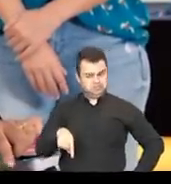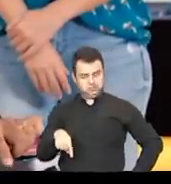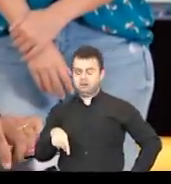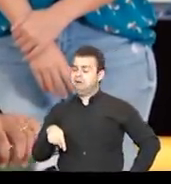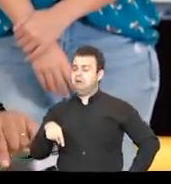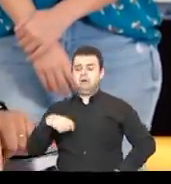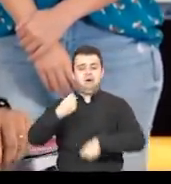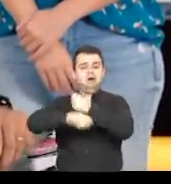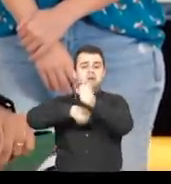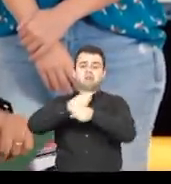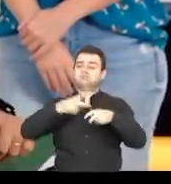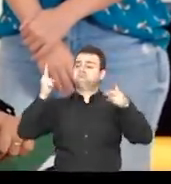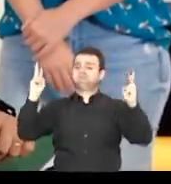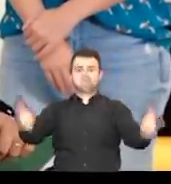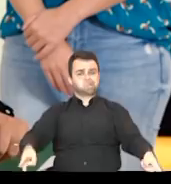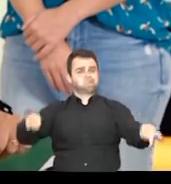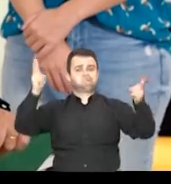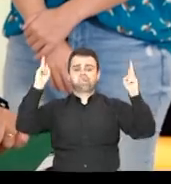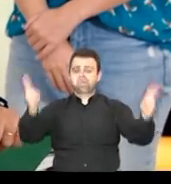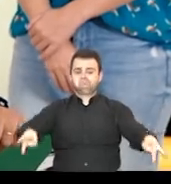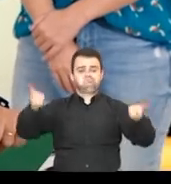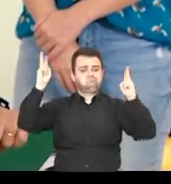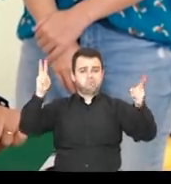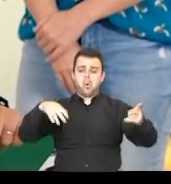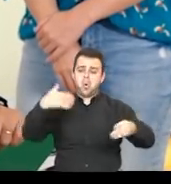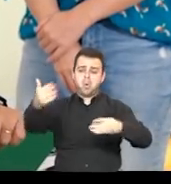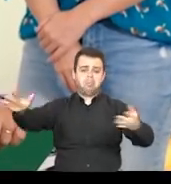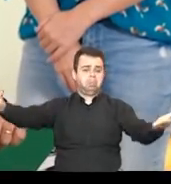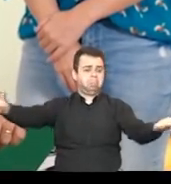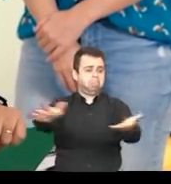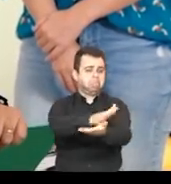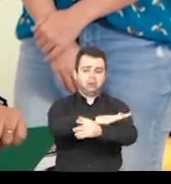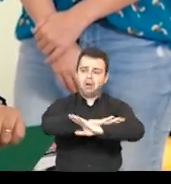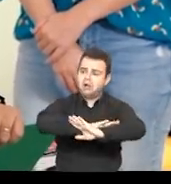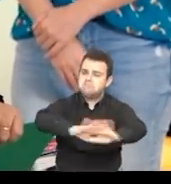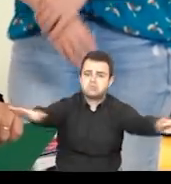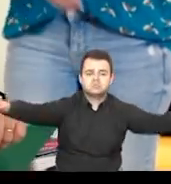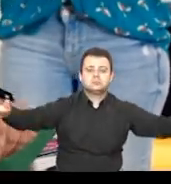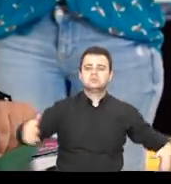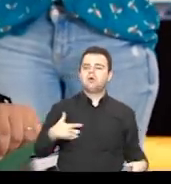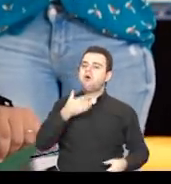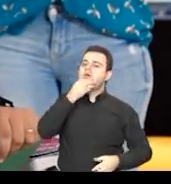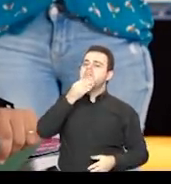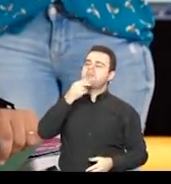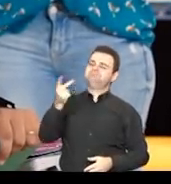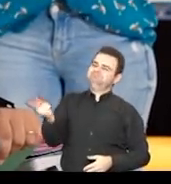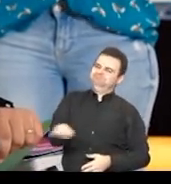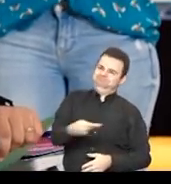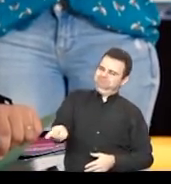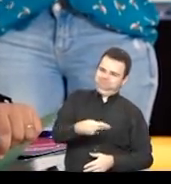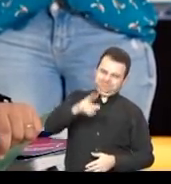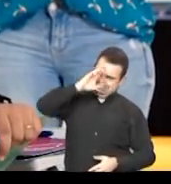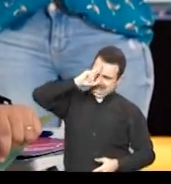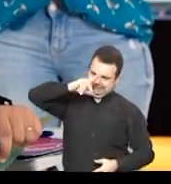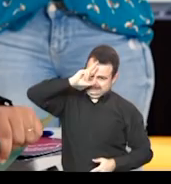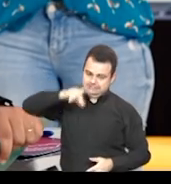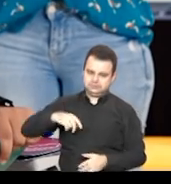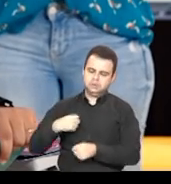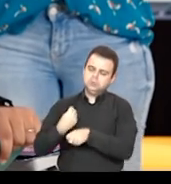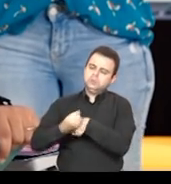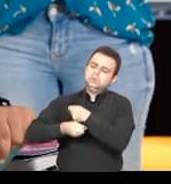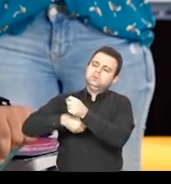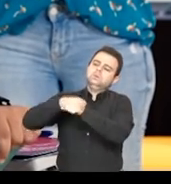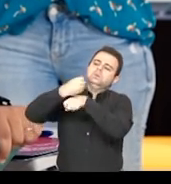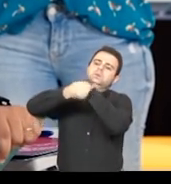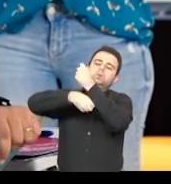nesse estado, quando não se arruine totalmente. Mas ele estava errado. Por longos anos,